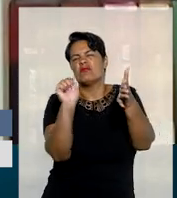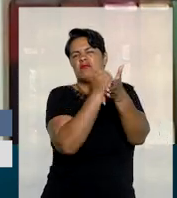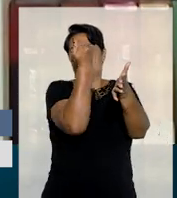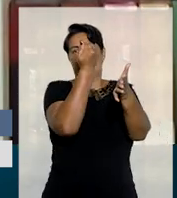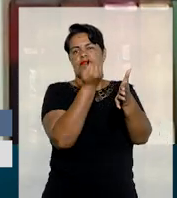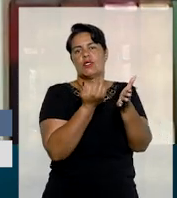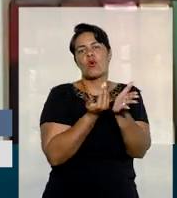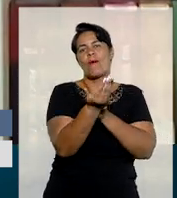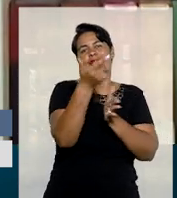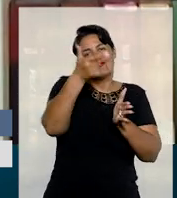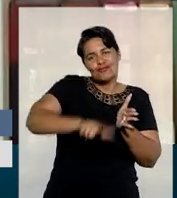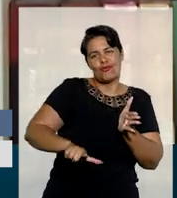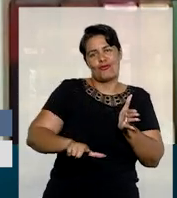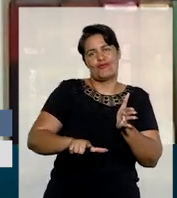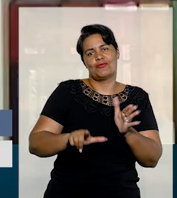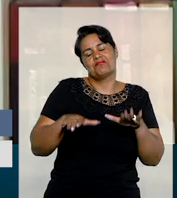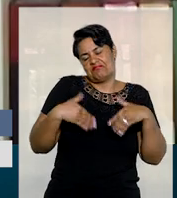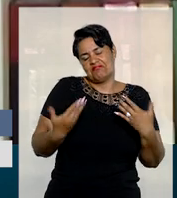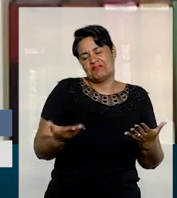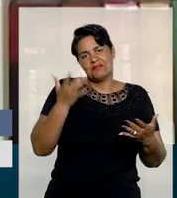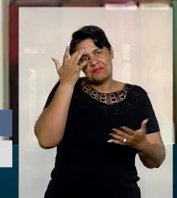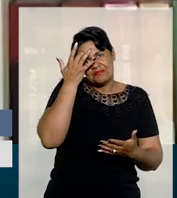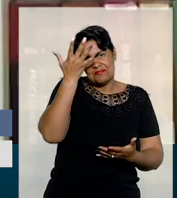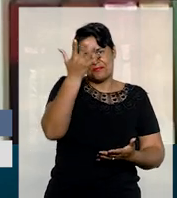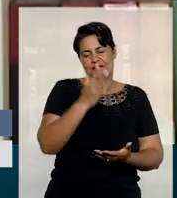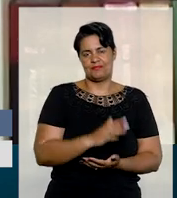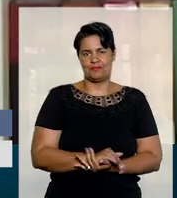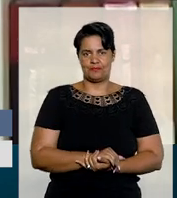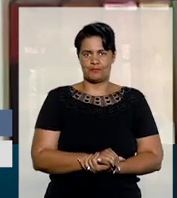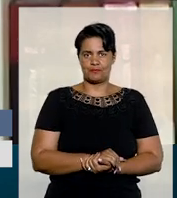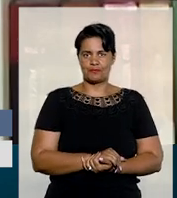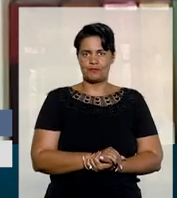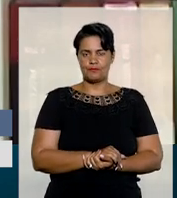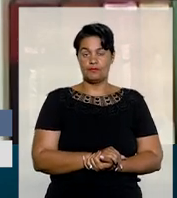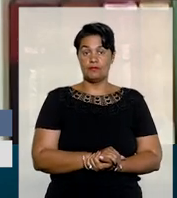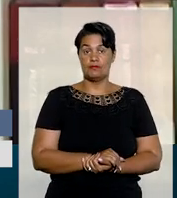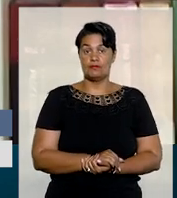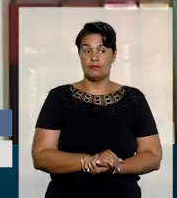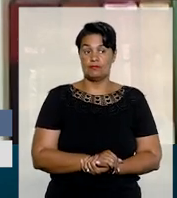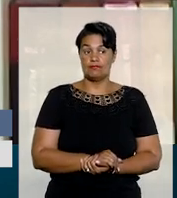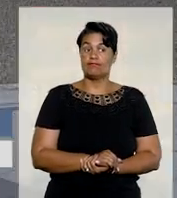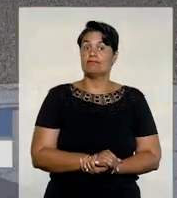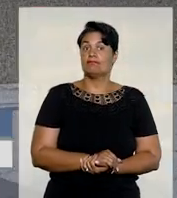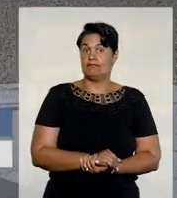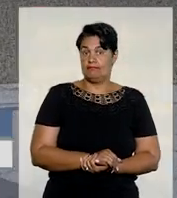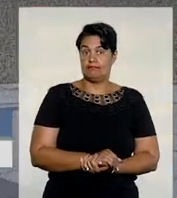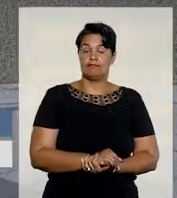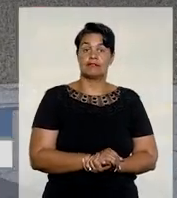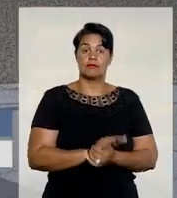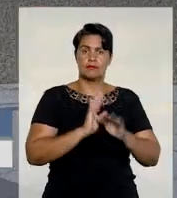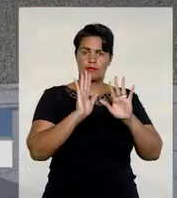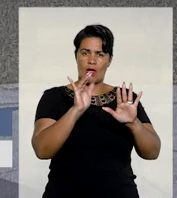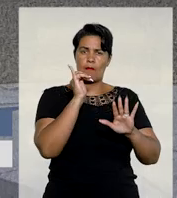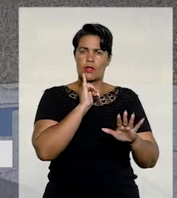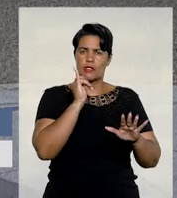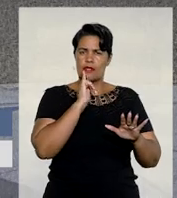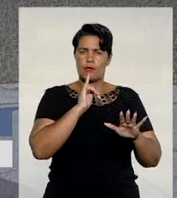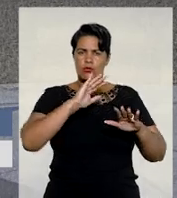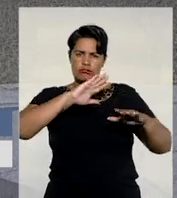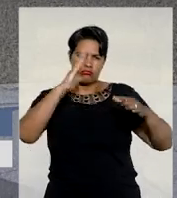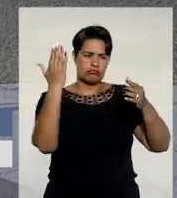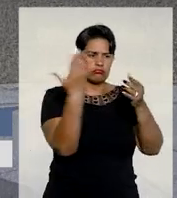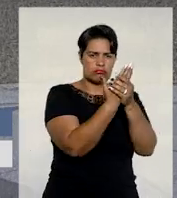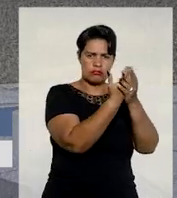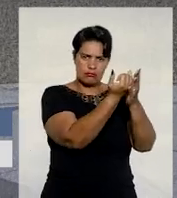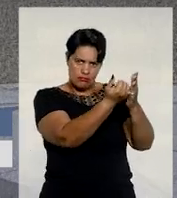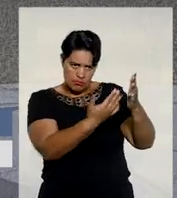prazo por se considerar o sistema do CPC e não o antigo sistema da Lei dos Juizados. E a oposição de